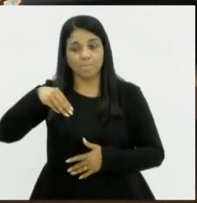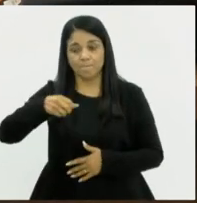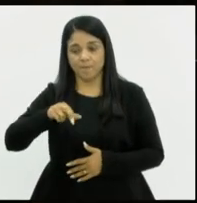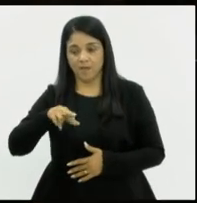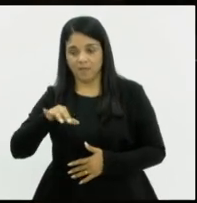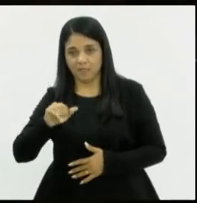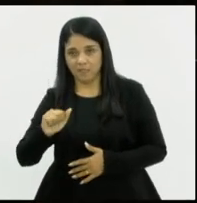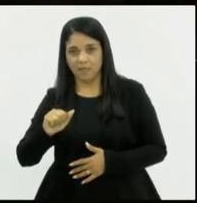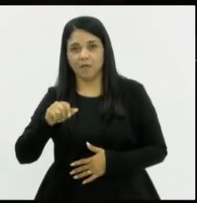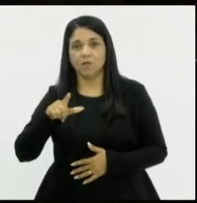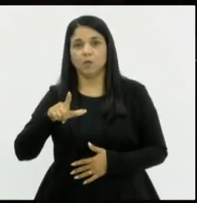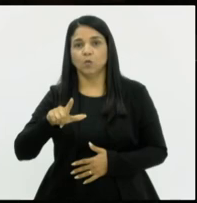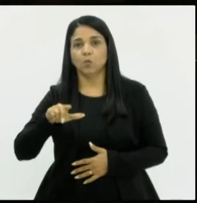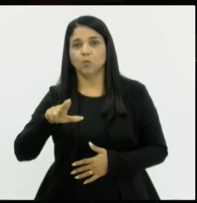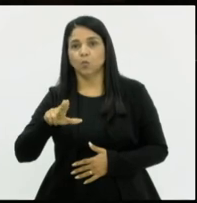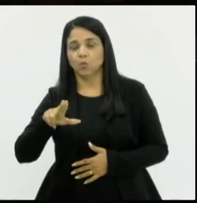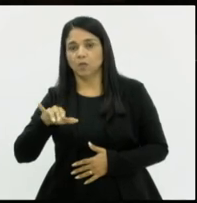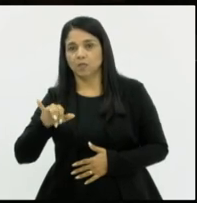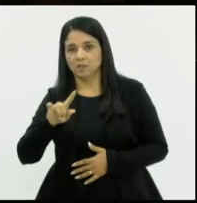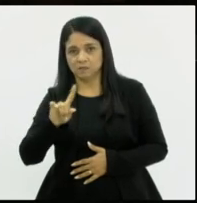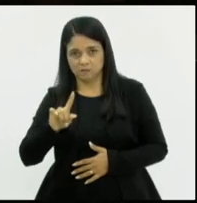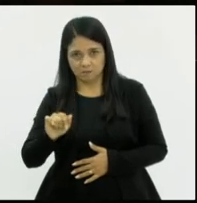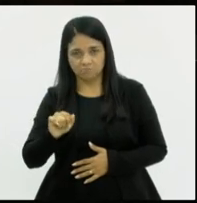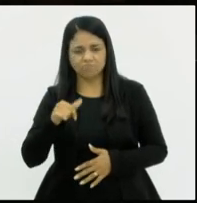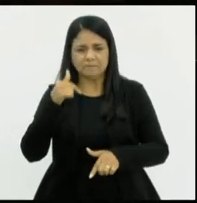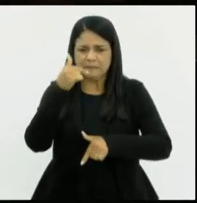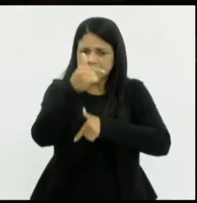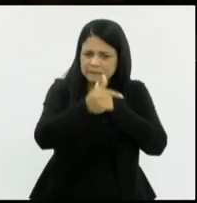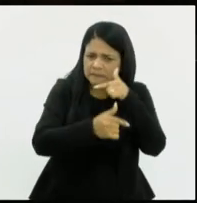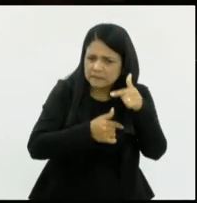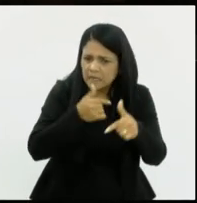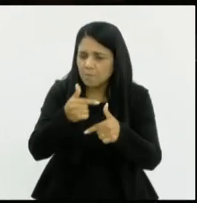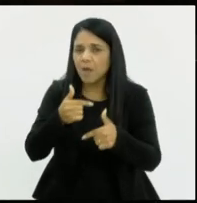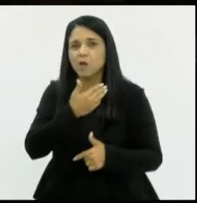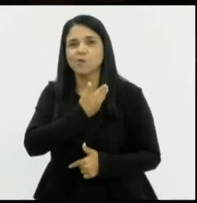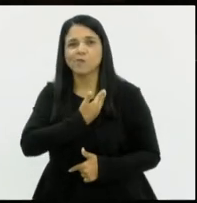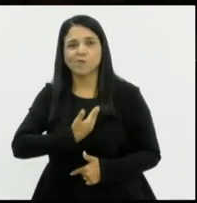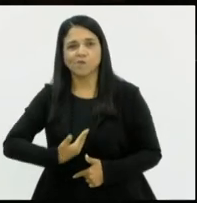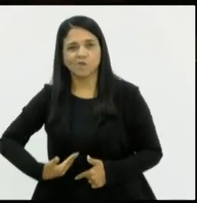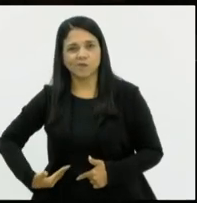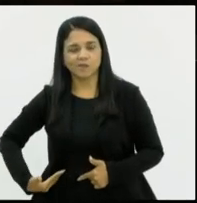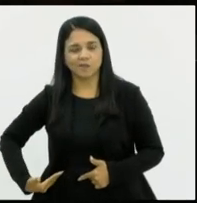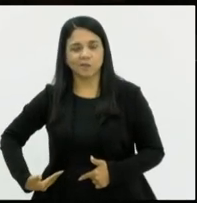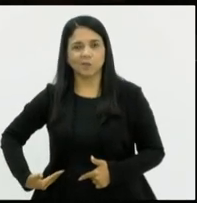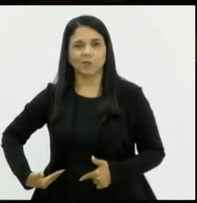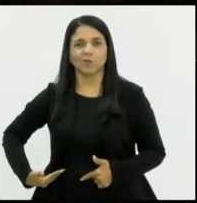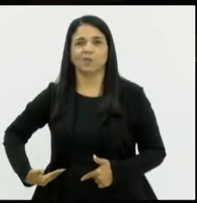a Maria Luísa, que também tem um trabalho impecável, governadora do distrito